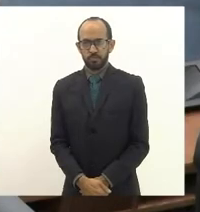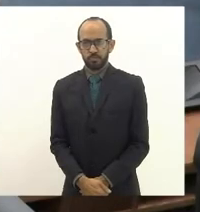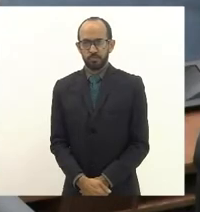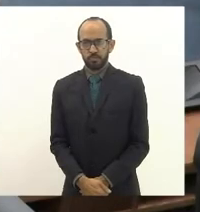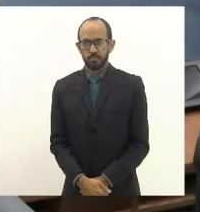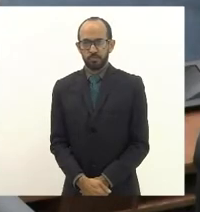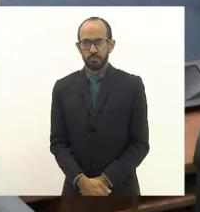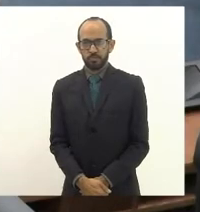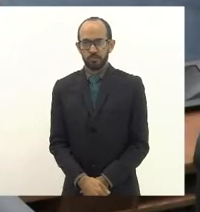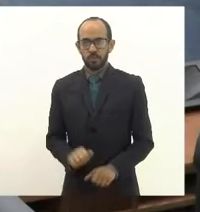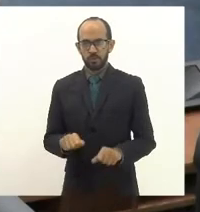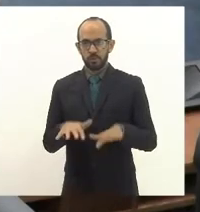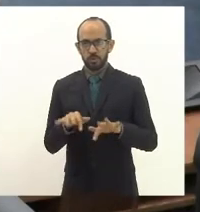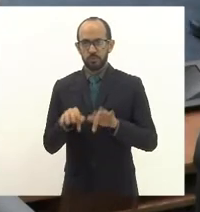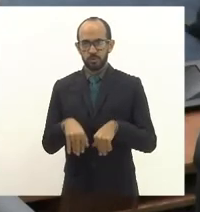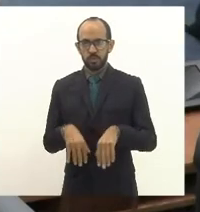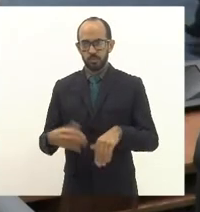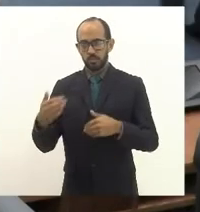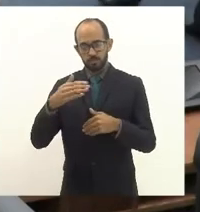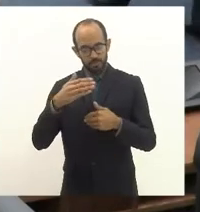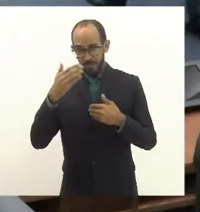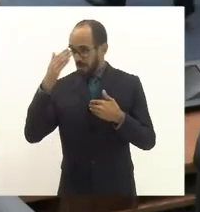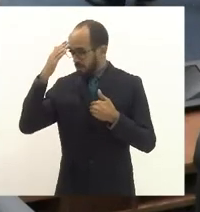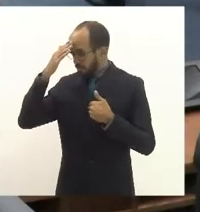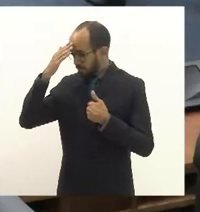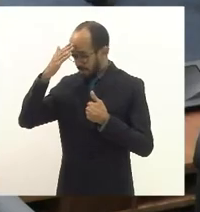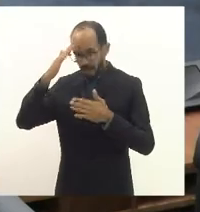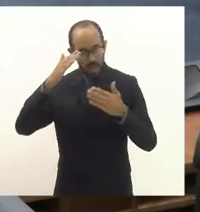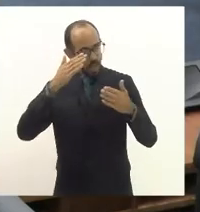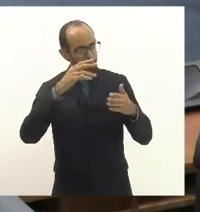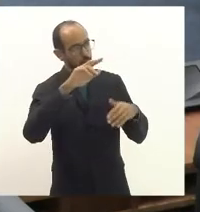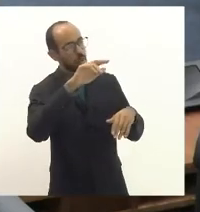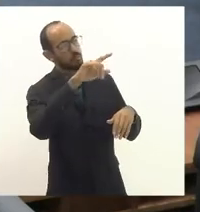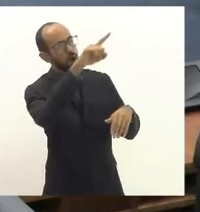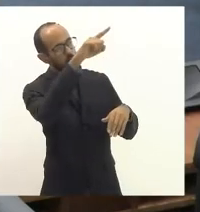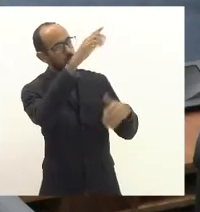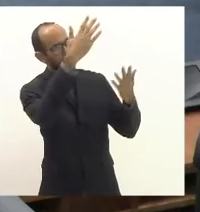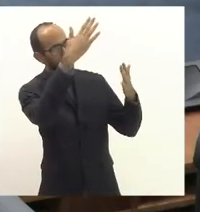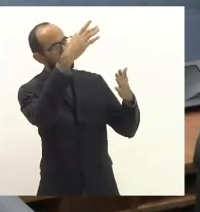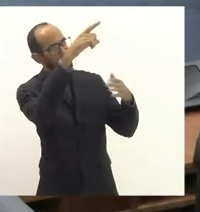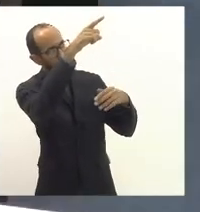expediente final. Obrigado, meu irmão. Parabéns, parabéns.